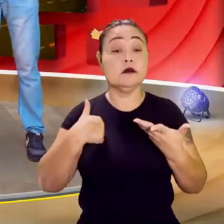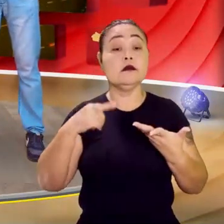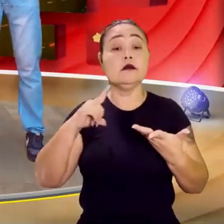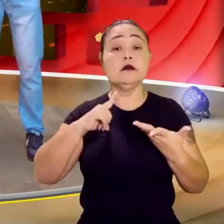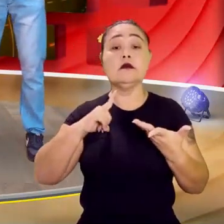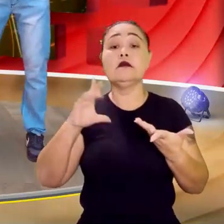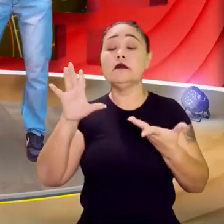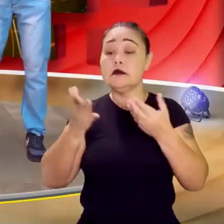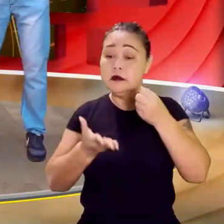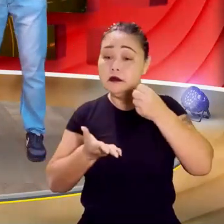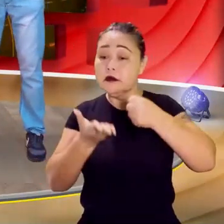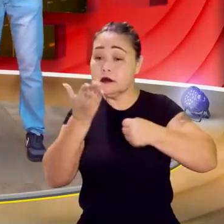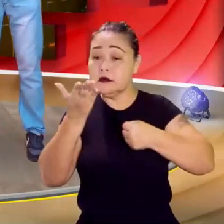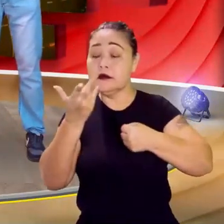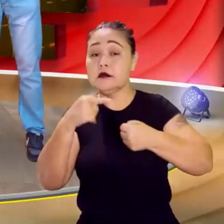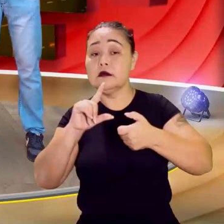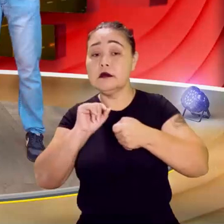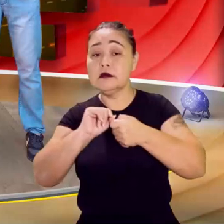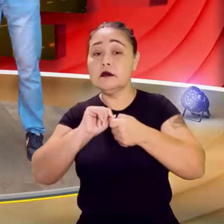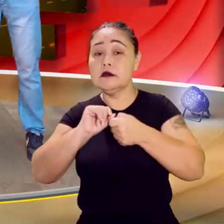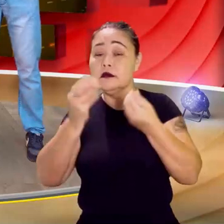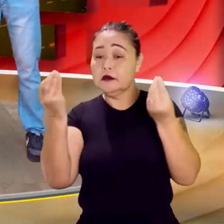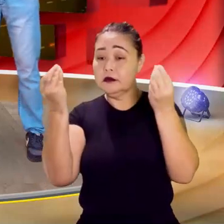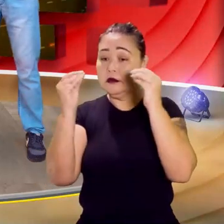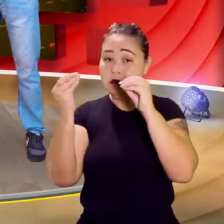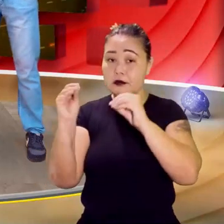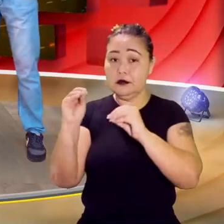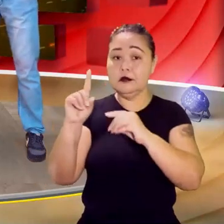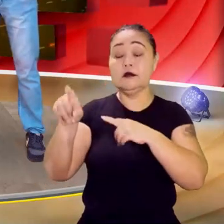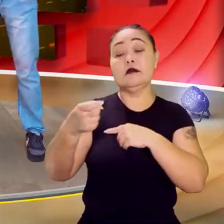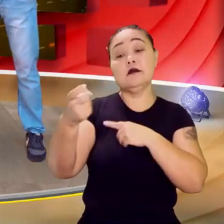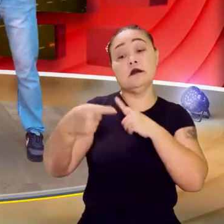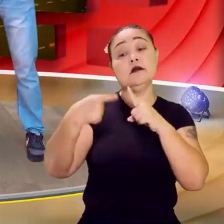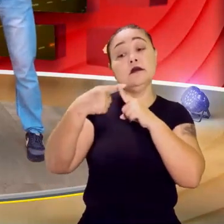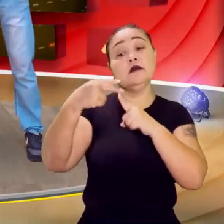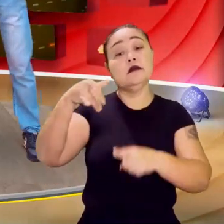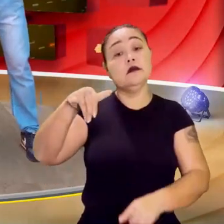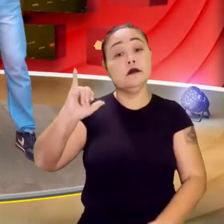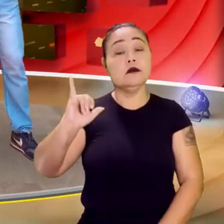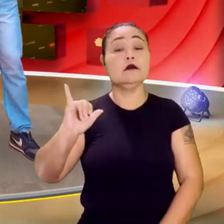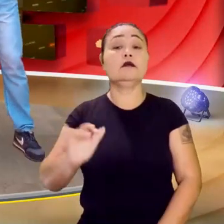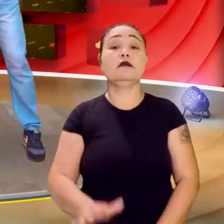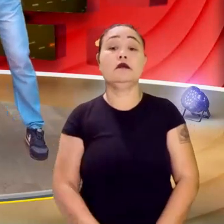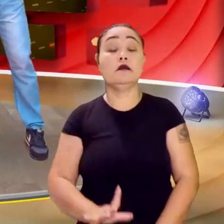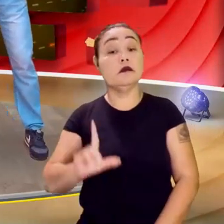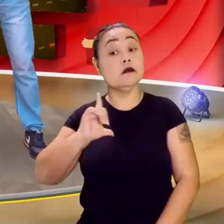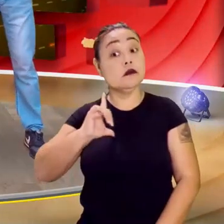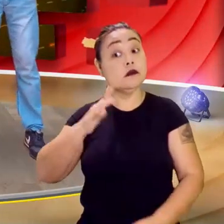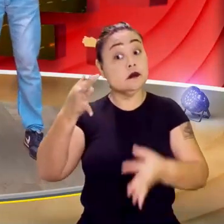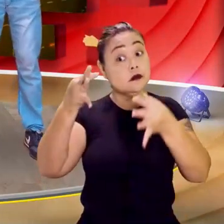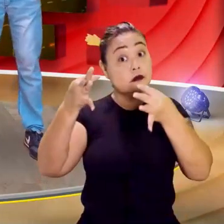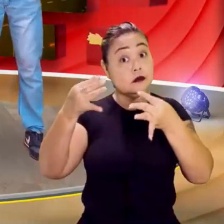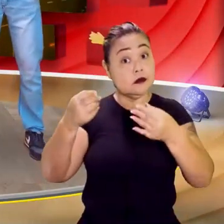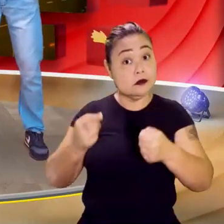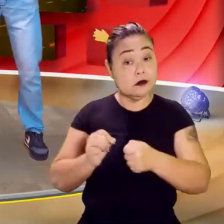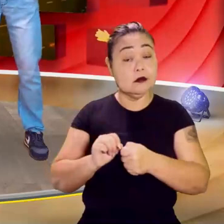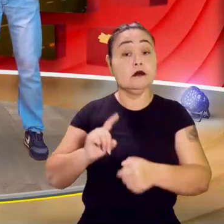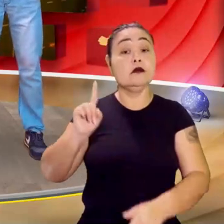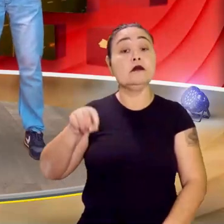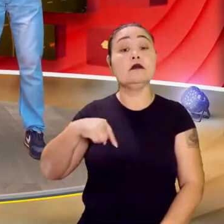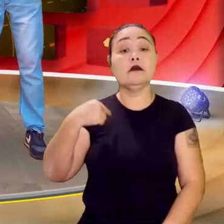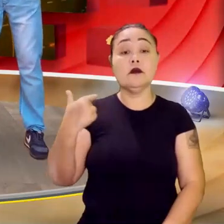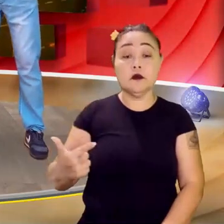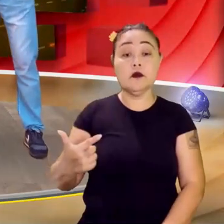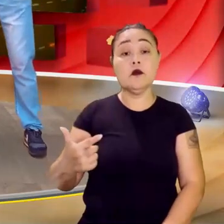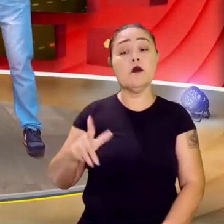ali os expoentes, né? E aí você vai colocar naquela expressãozinha, x vezes y ao quadrado. Só que aí tem um detalhe. Lembra de